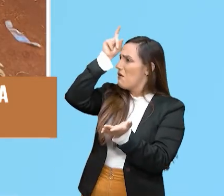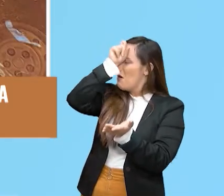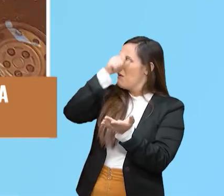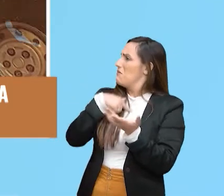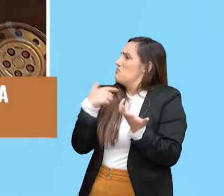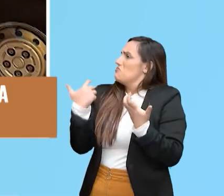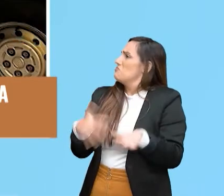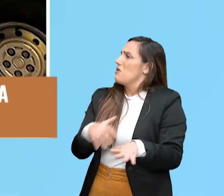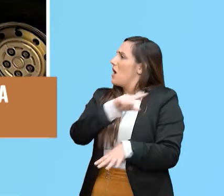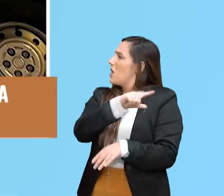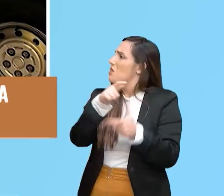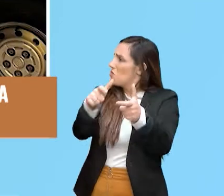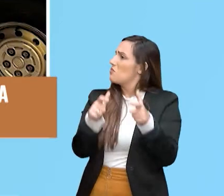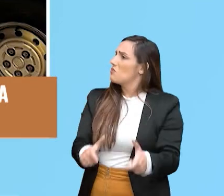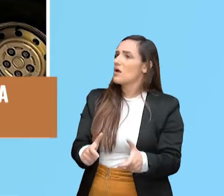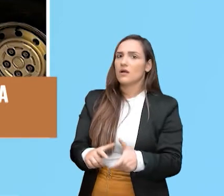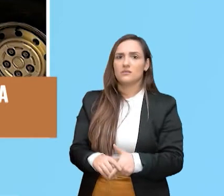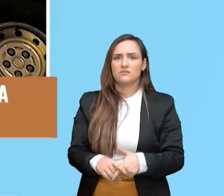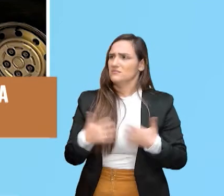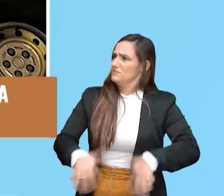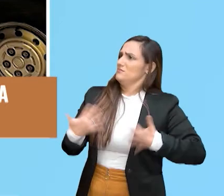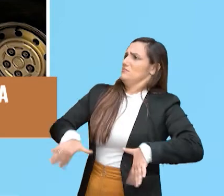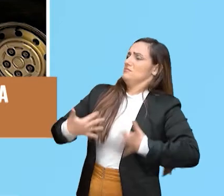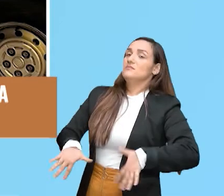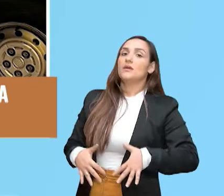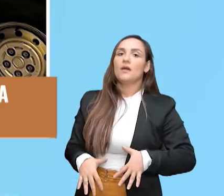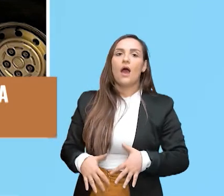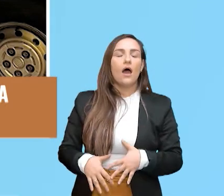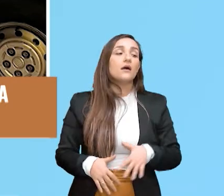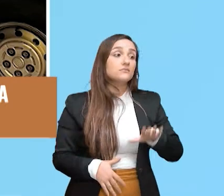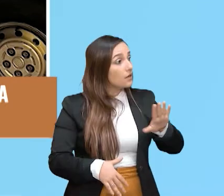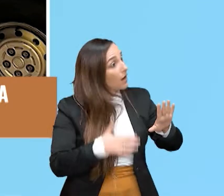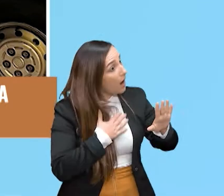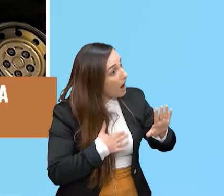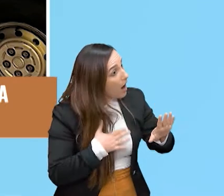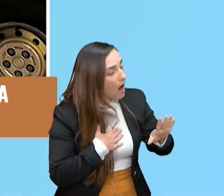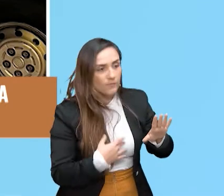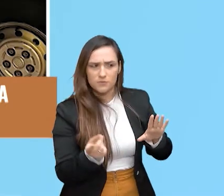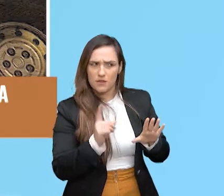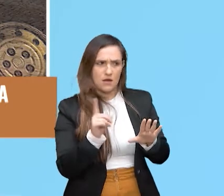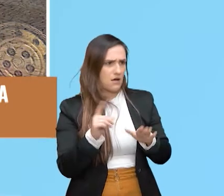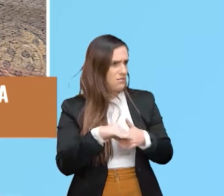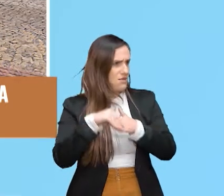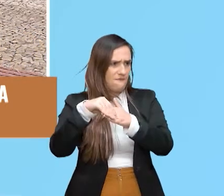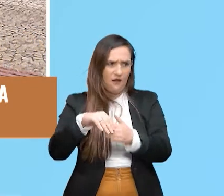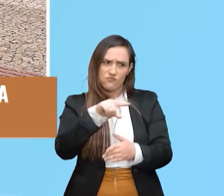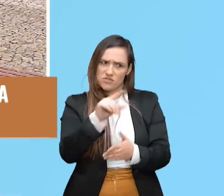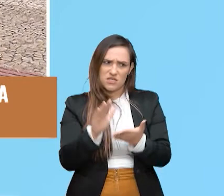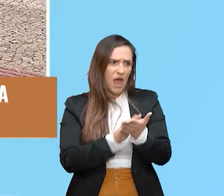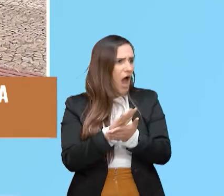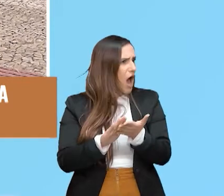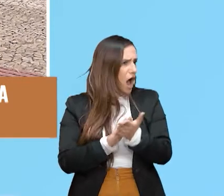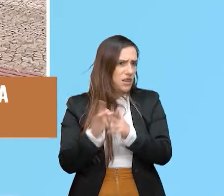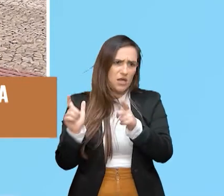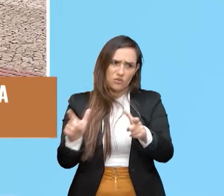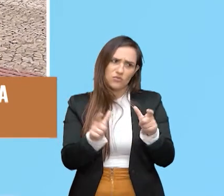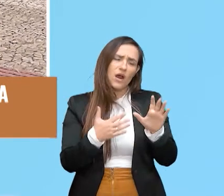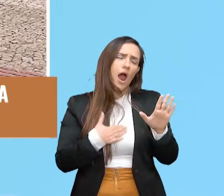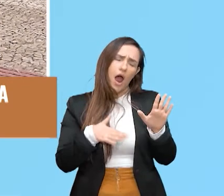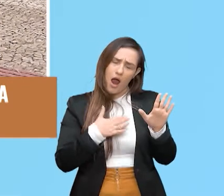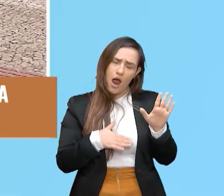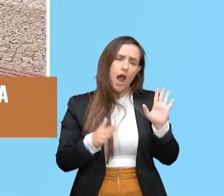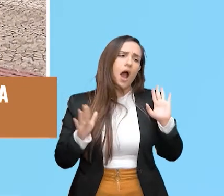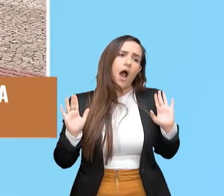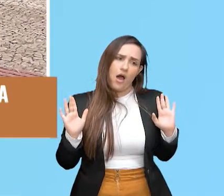ser internada, não quero ser acolhida, e ela ficou muito apreensiva naquele atendimento inicial, porque não conhecia o